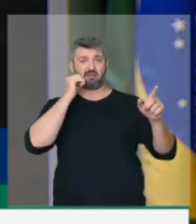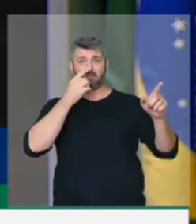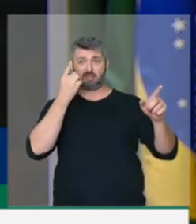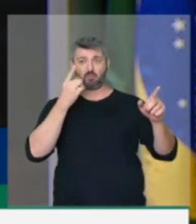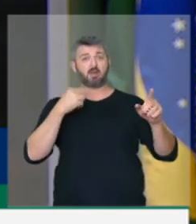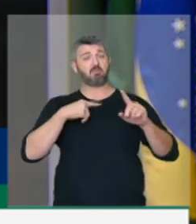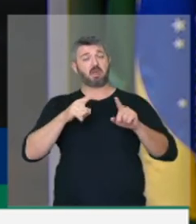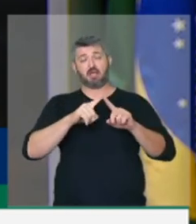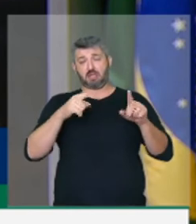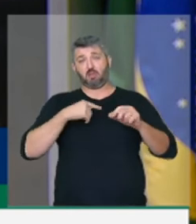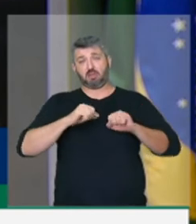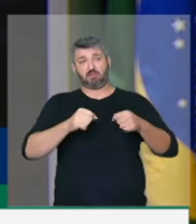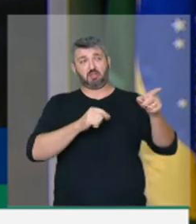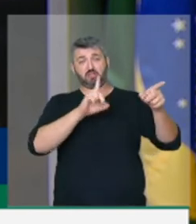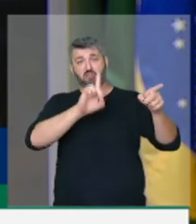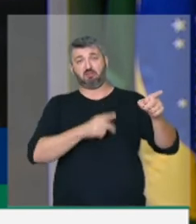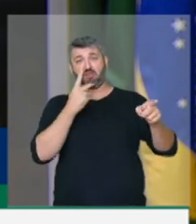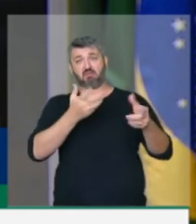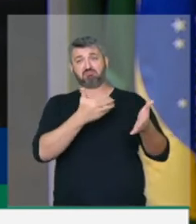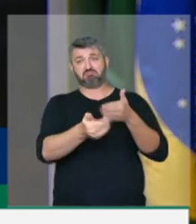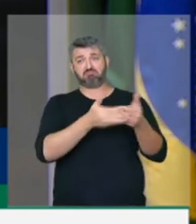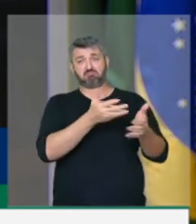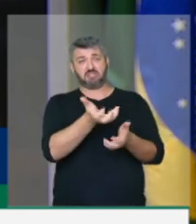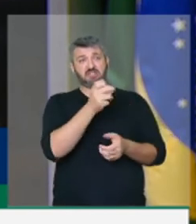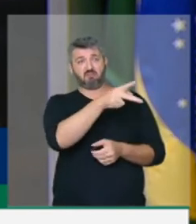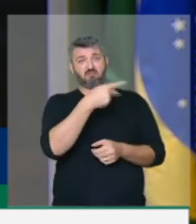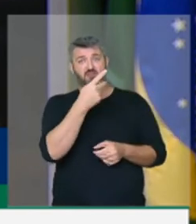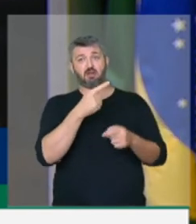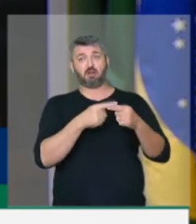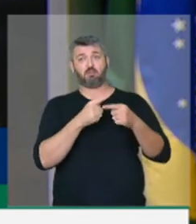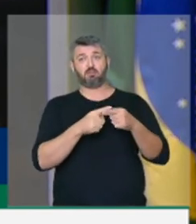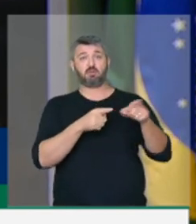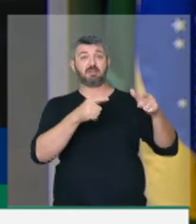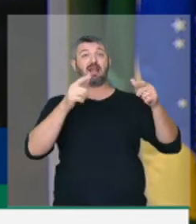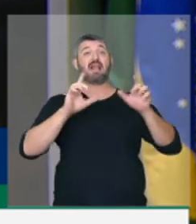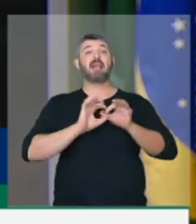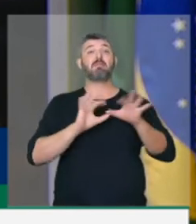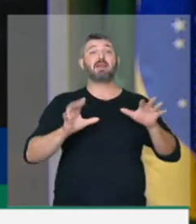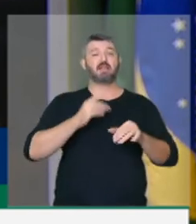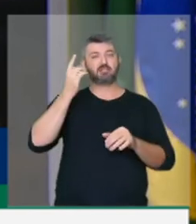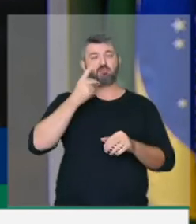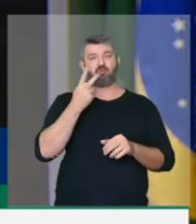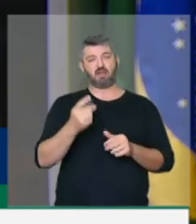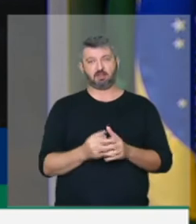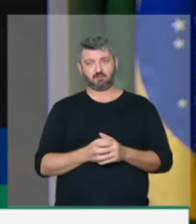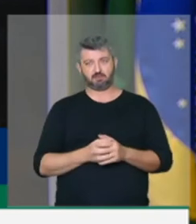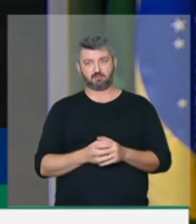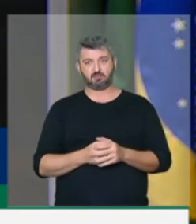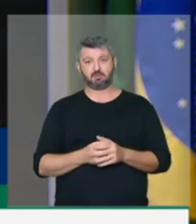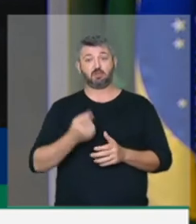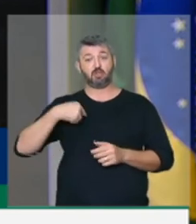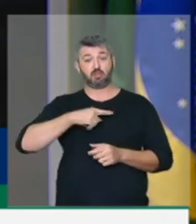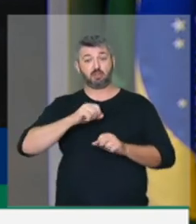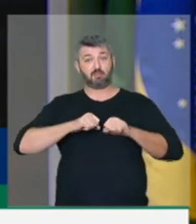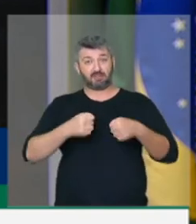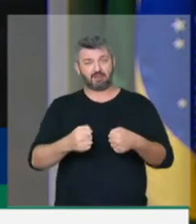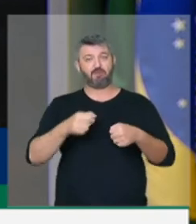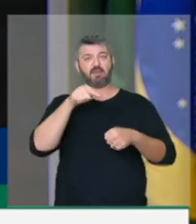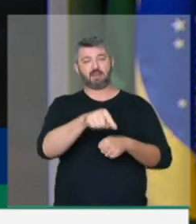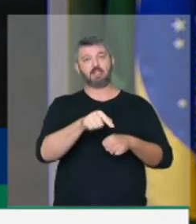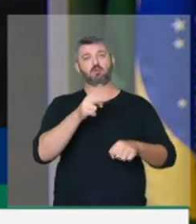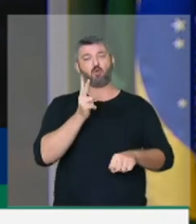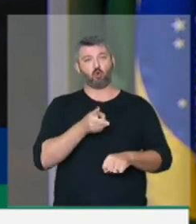defenderei o seu direito de dizê-la. Pode me chamar do que quiser, porque vocês têm imunidade parlamentar. Nós temos imunidade parlamentar e nós temos que lutar por essa